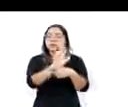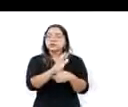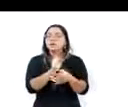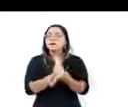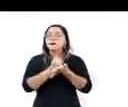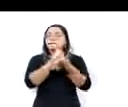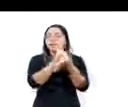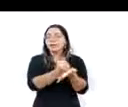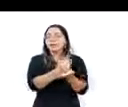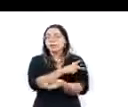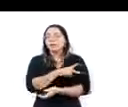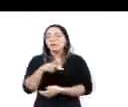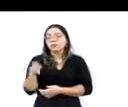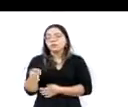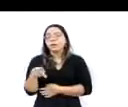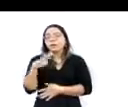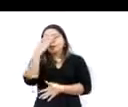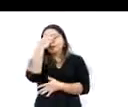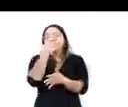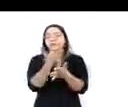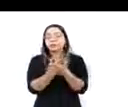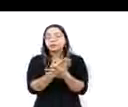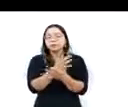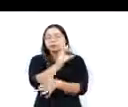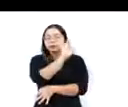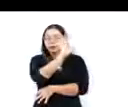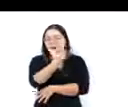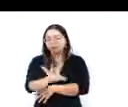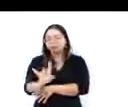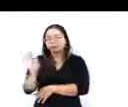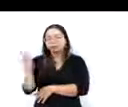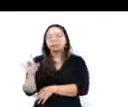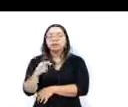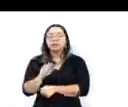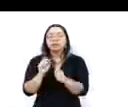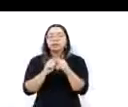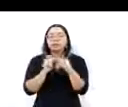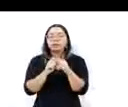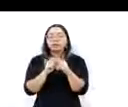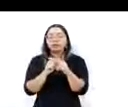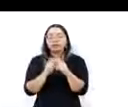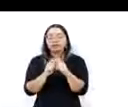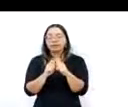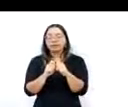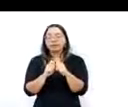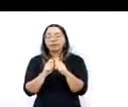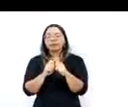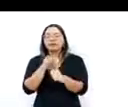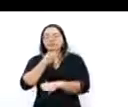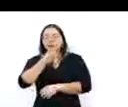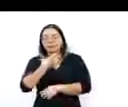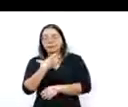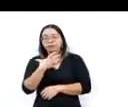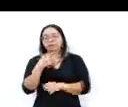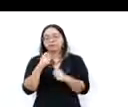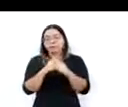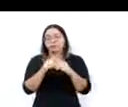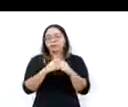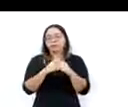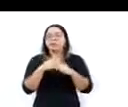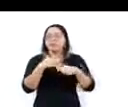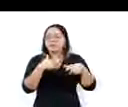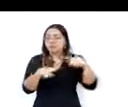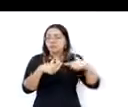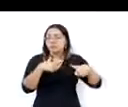Acreditamos que cada um, ao se dedicar naquilo que faz e ao fazer muito bem feito, como vem fazendo mesmo, nós vamos